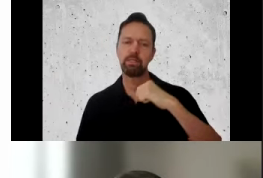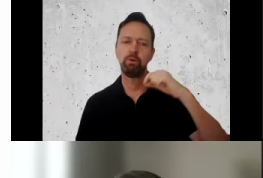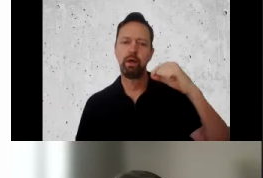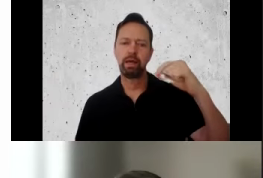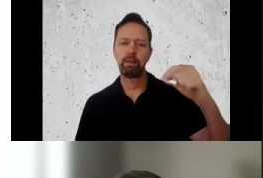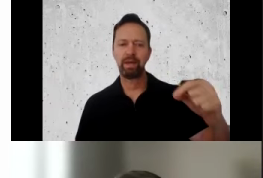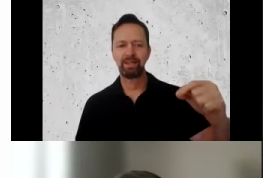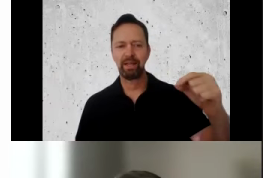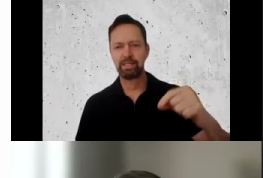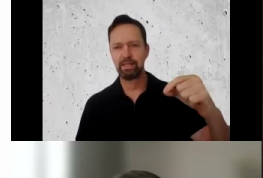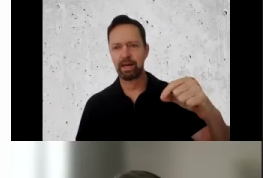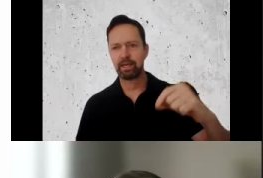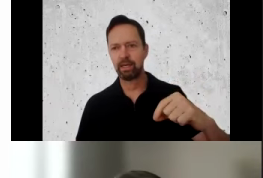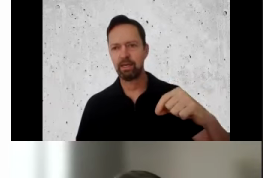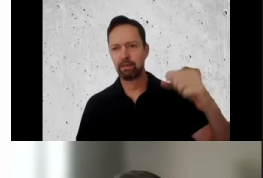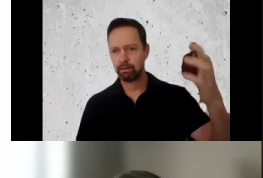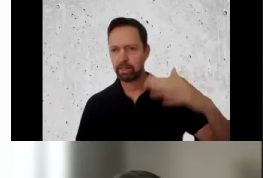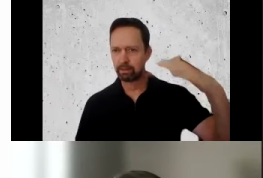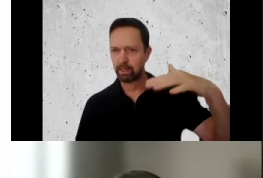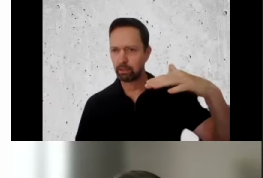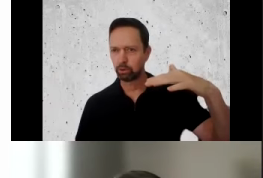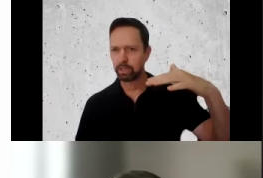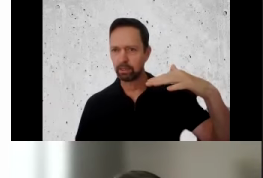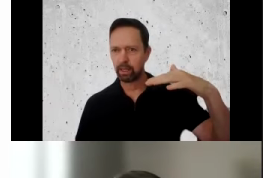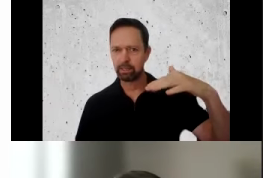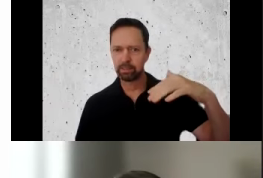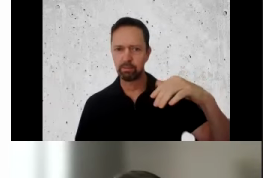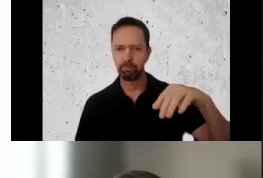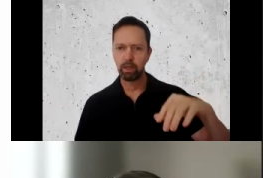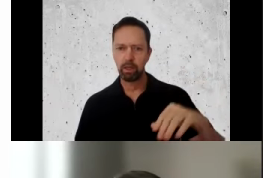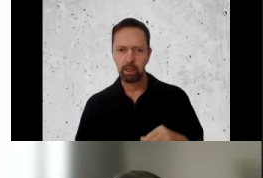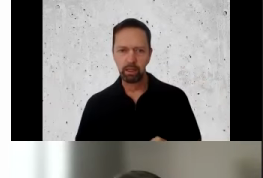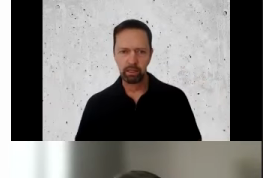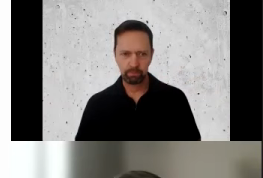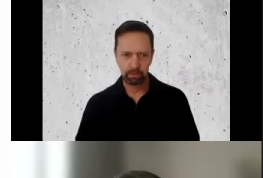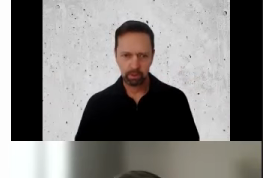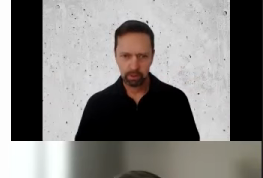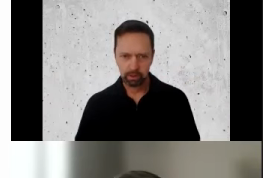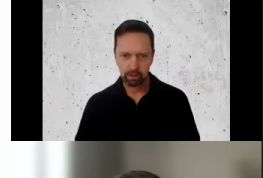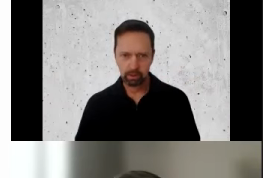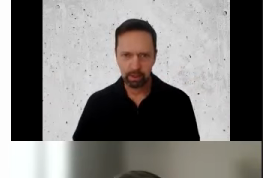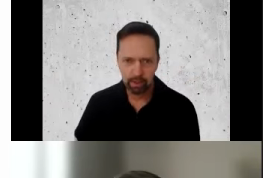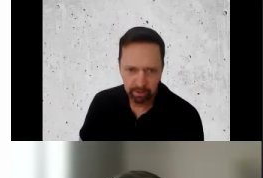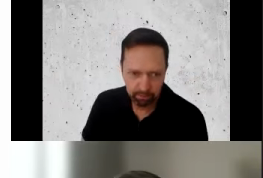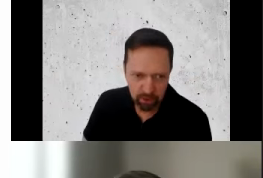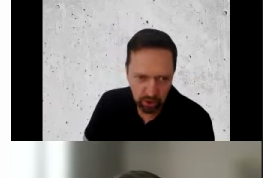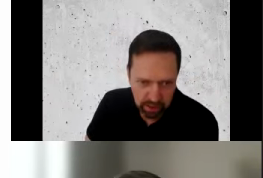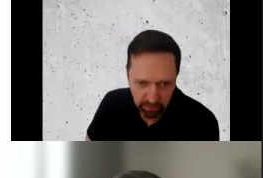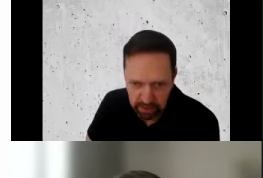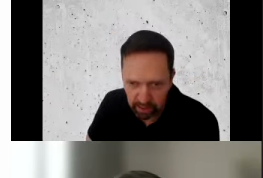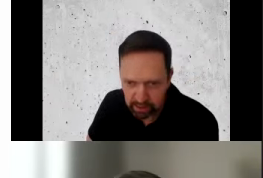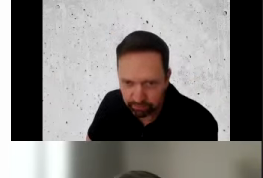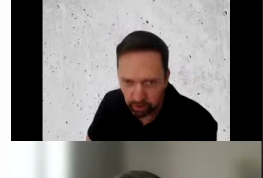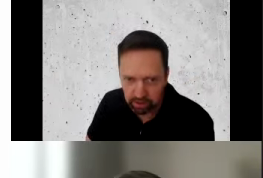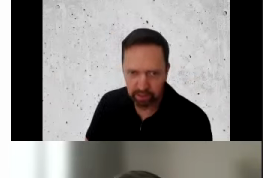nem no Brasil, ele pertence a quem é dono da terra em cima. E então, é impressionante